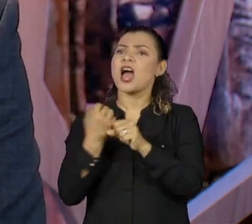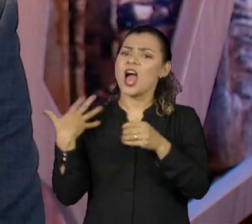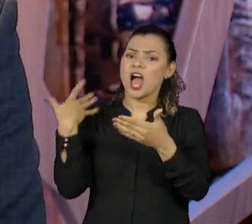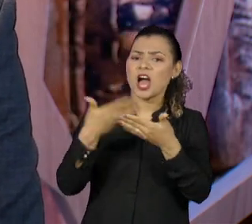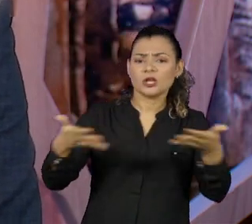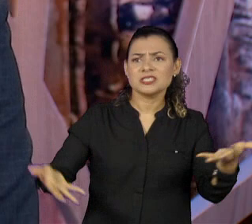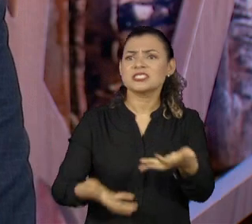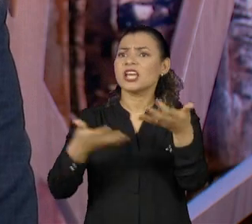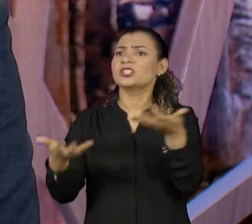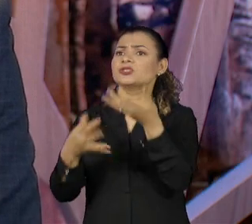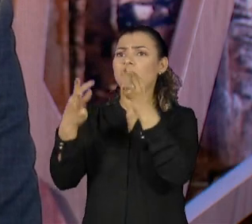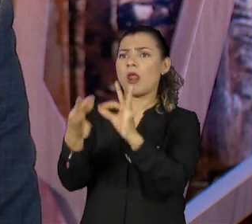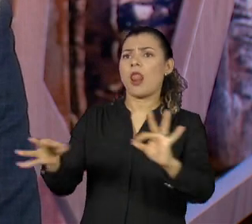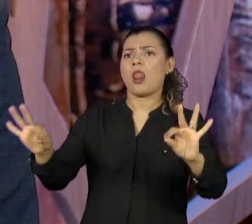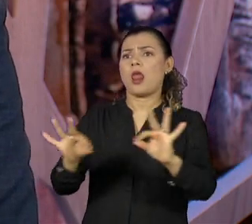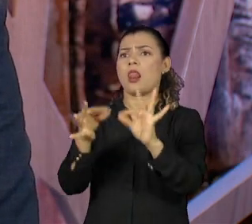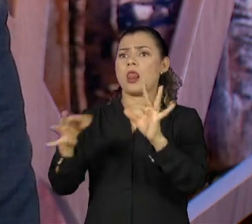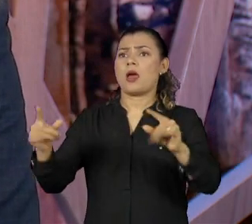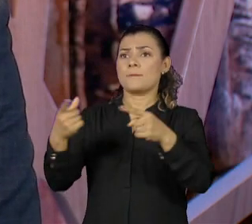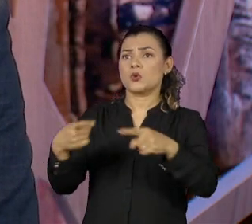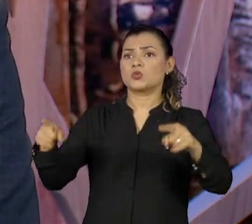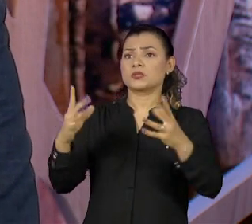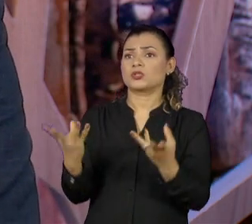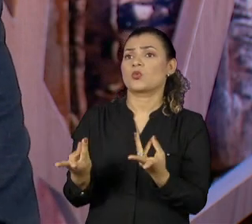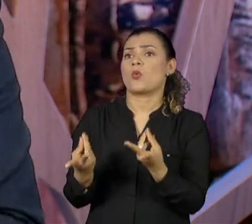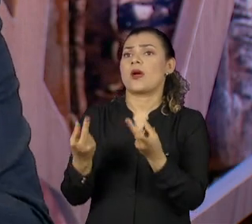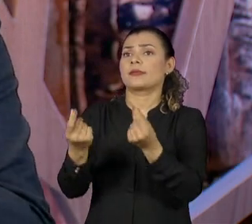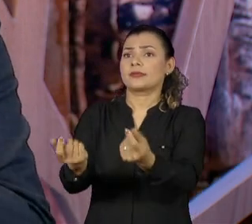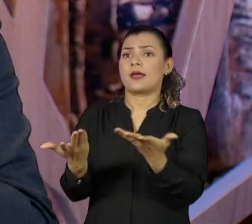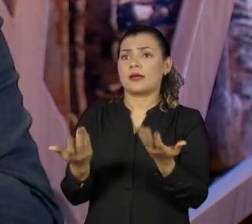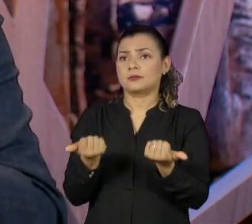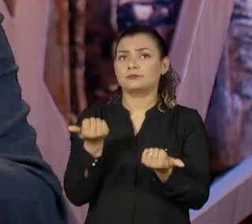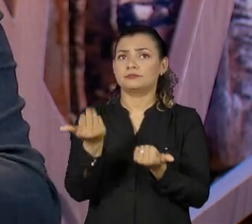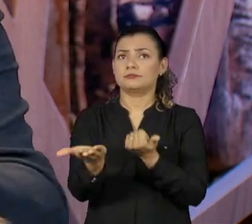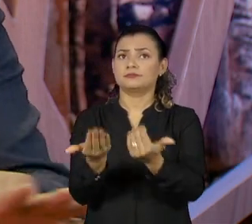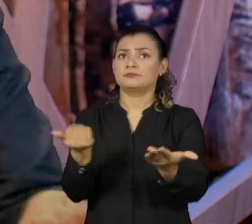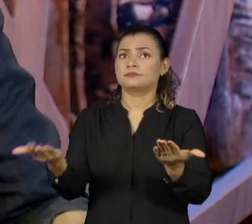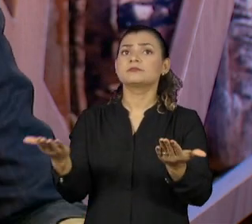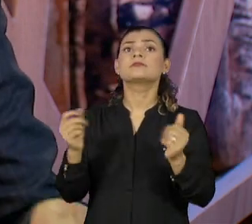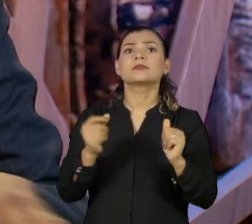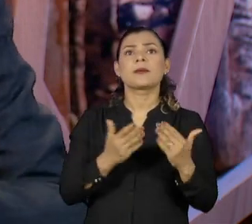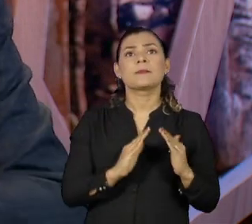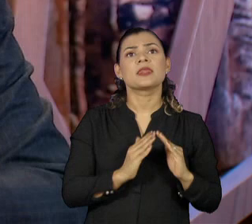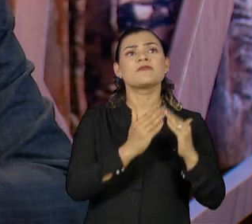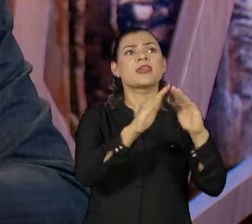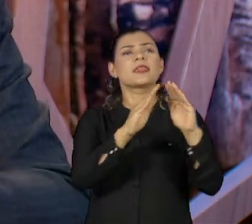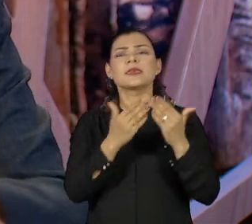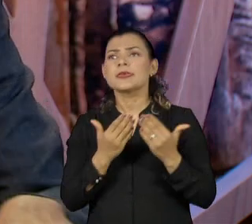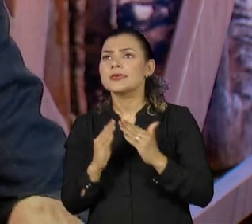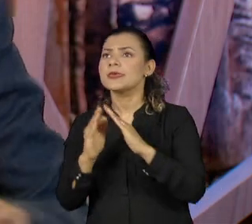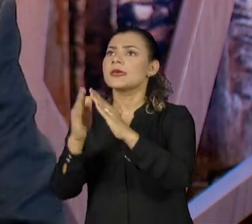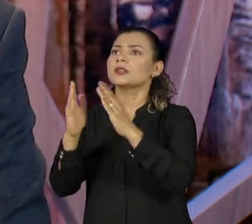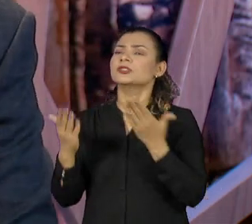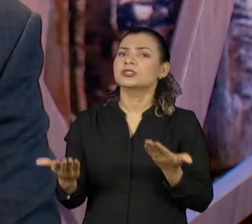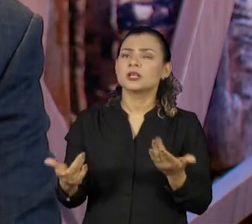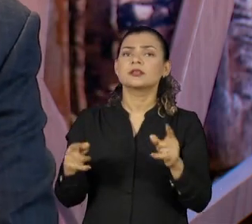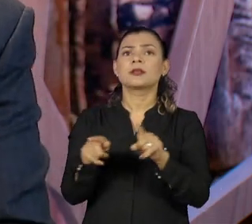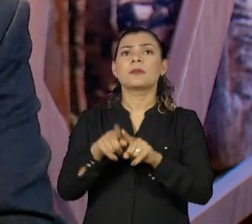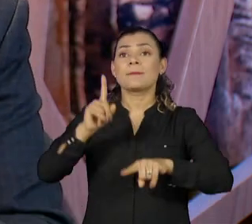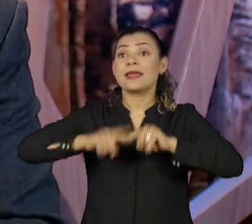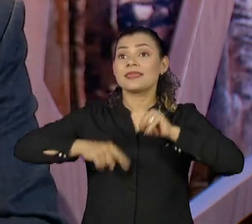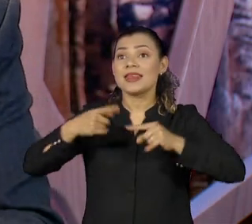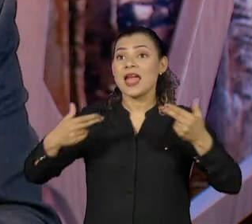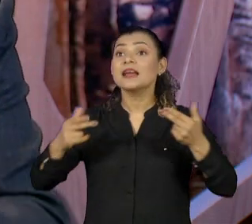de introduzir música de qualidade, certo, nas periferias, acesso a instrumentos,